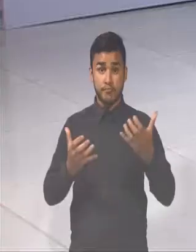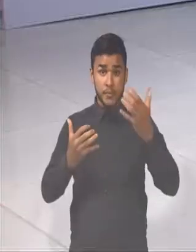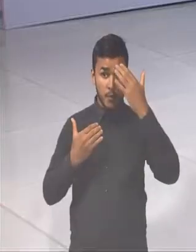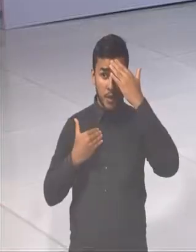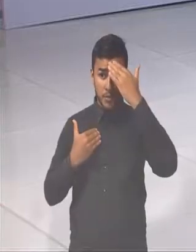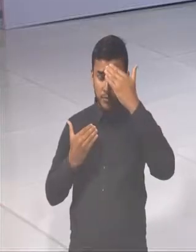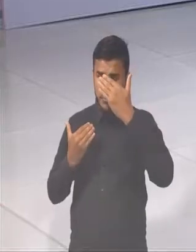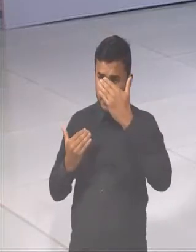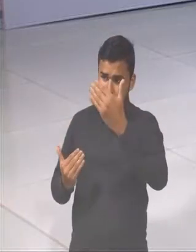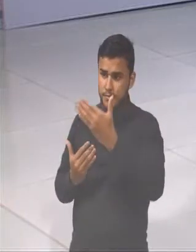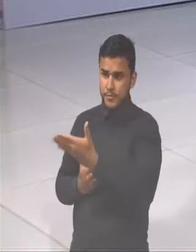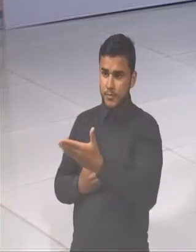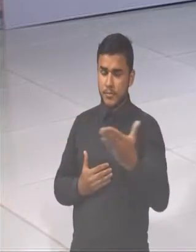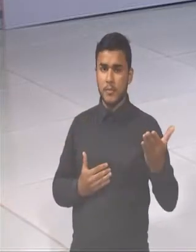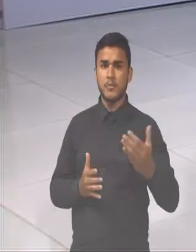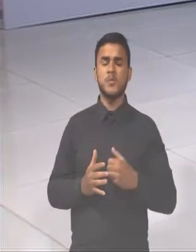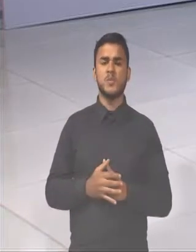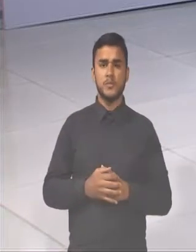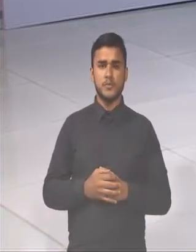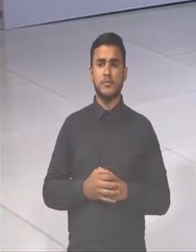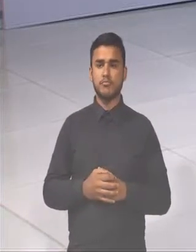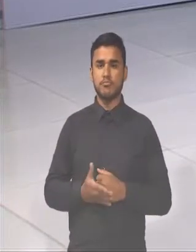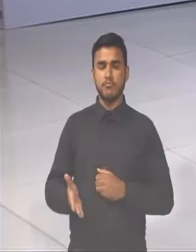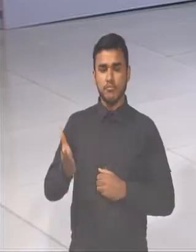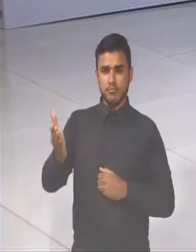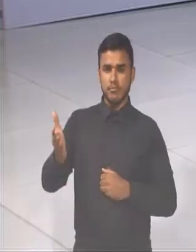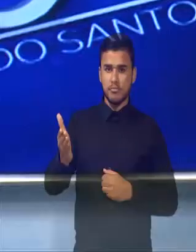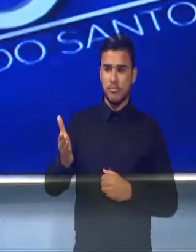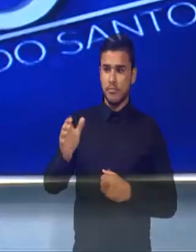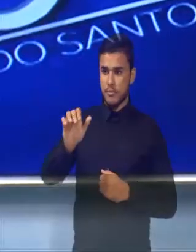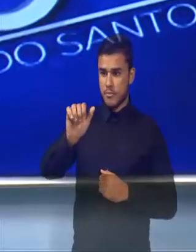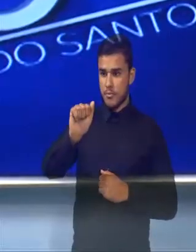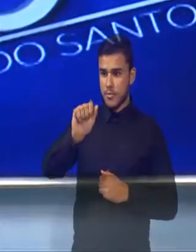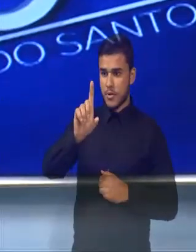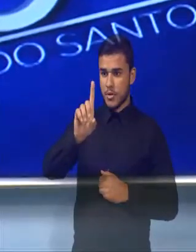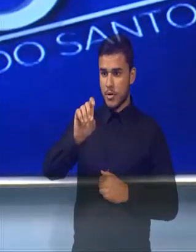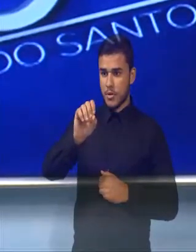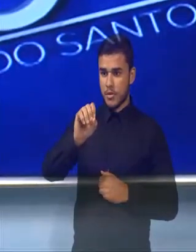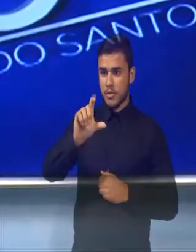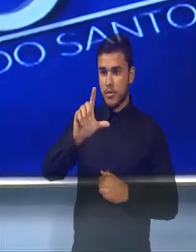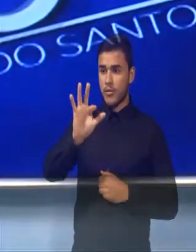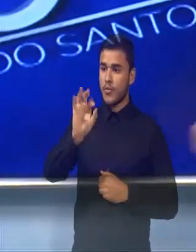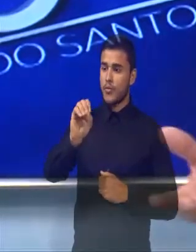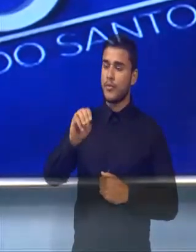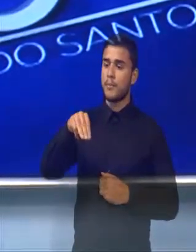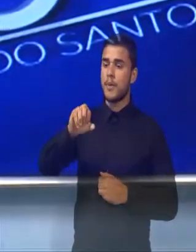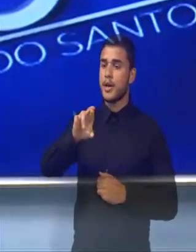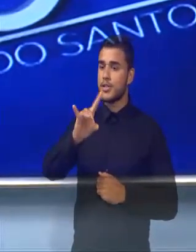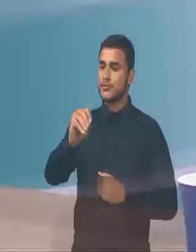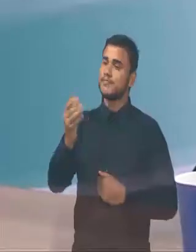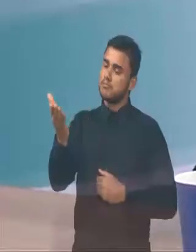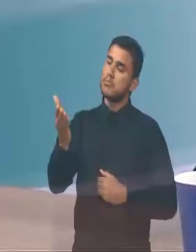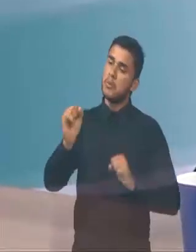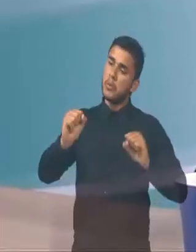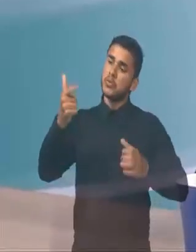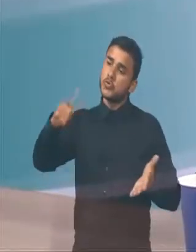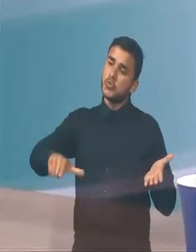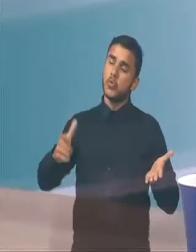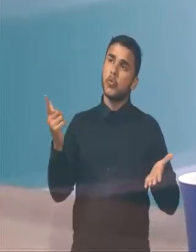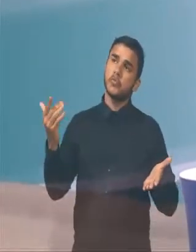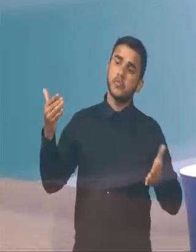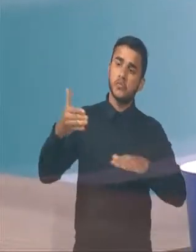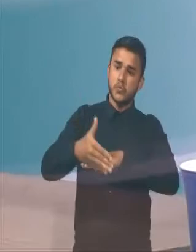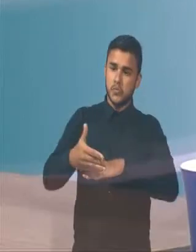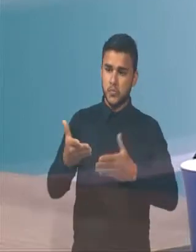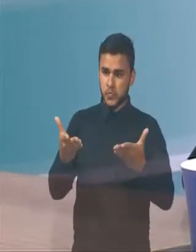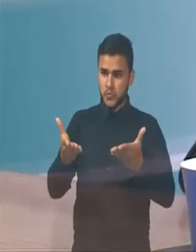agradecer imensamente, Adolfo Maria, você já está convocado para em outras oportunidades vir aqui para contribuir conosco nessa discussão, nessa